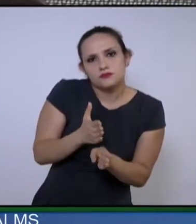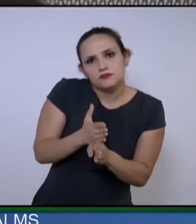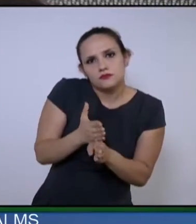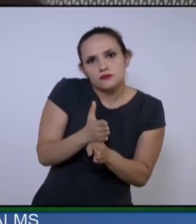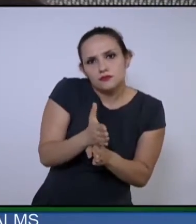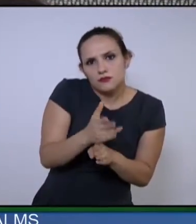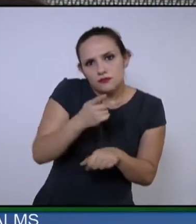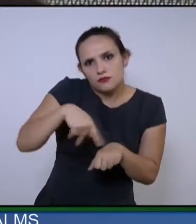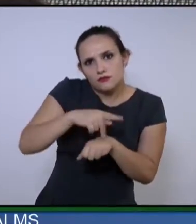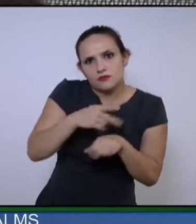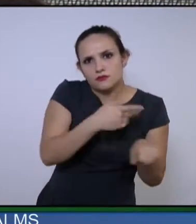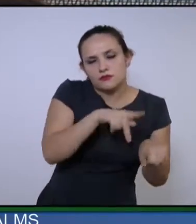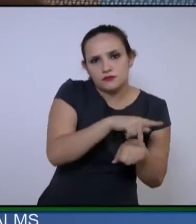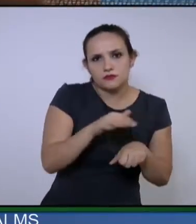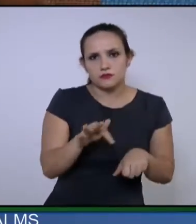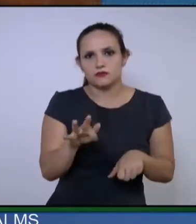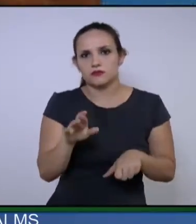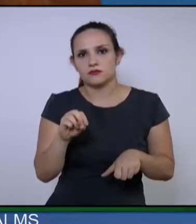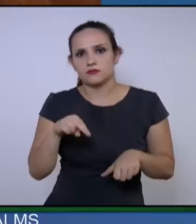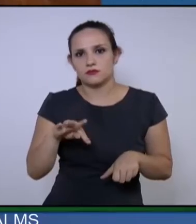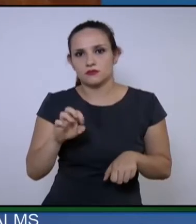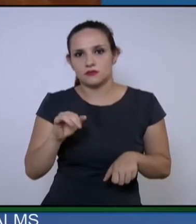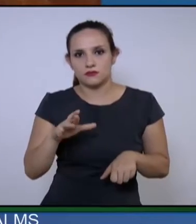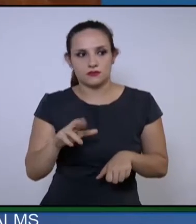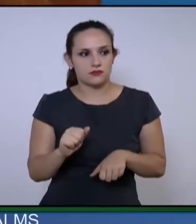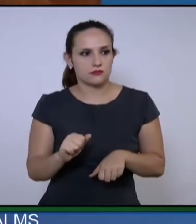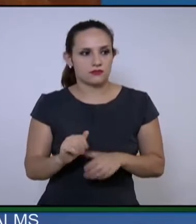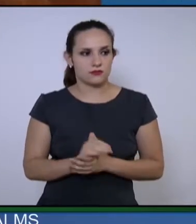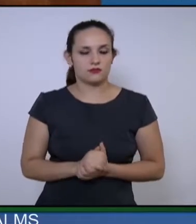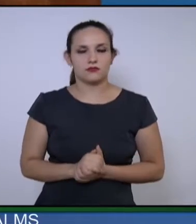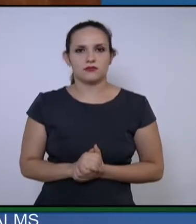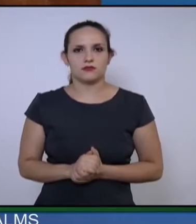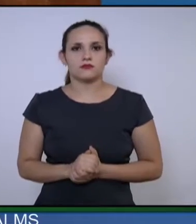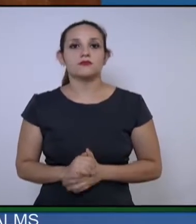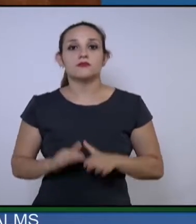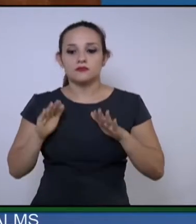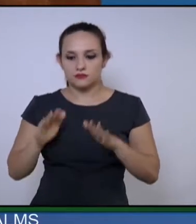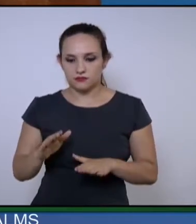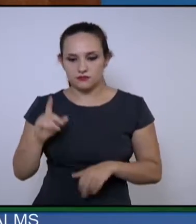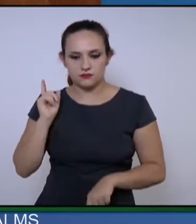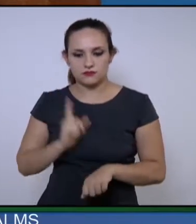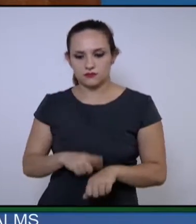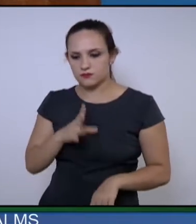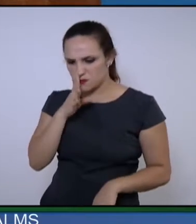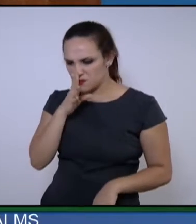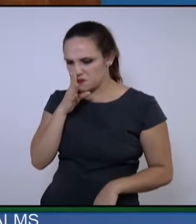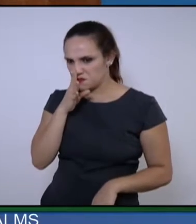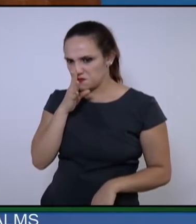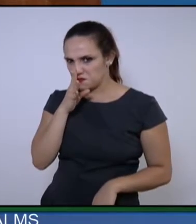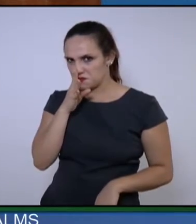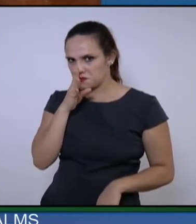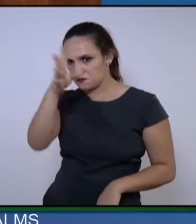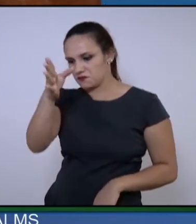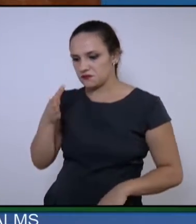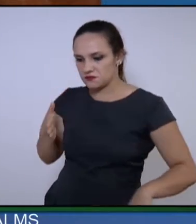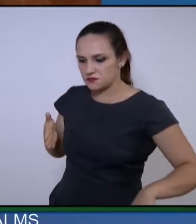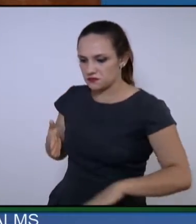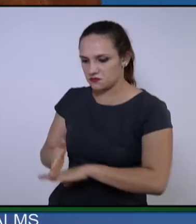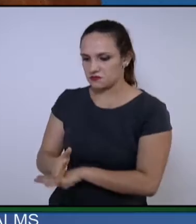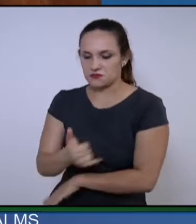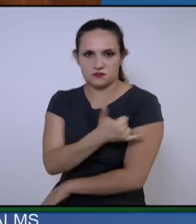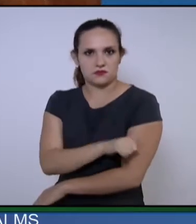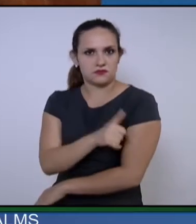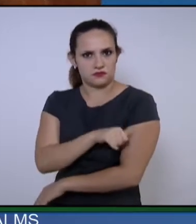merece. A intervenção no Rio de Janeiro, ela é importante, mas ela termina no dia 31 de dezembro. O Código